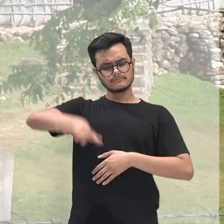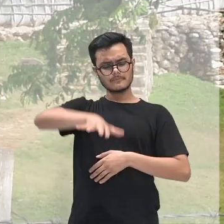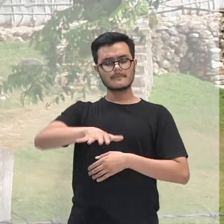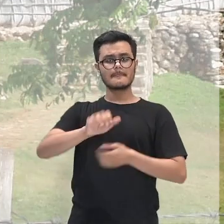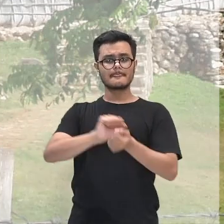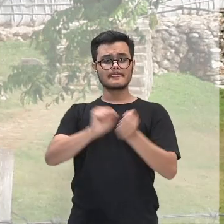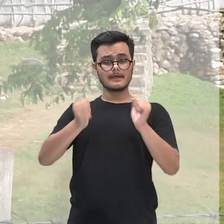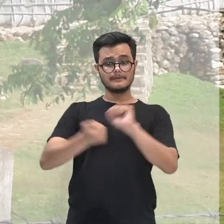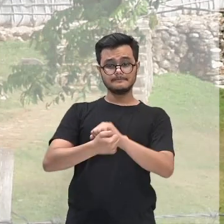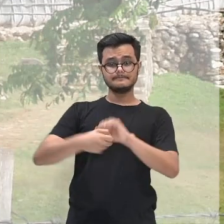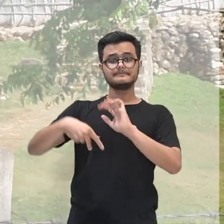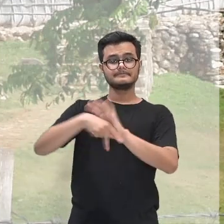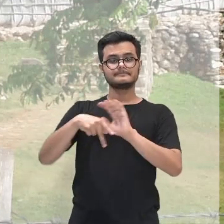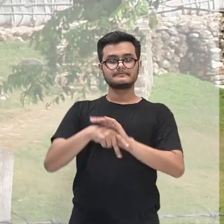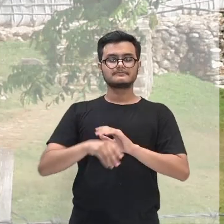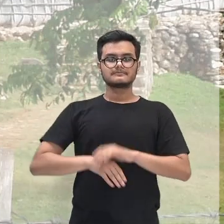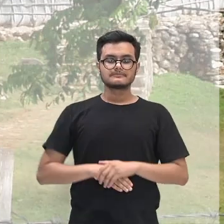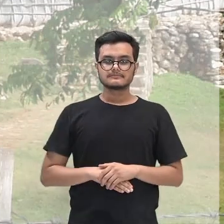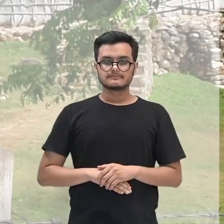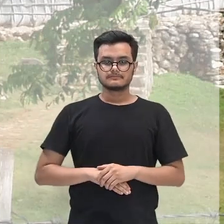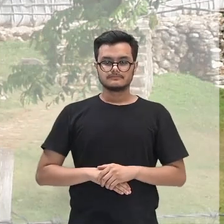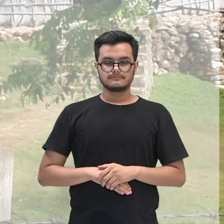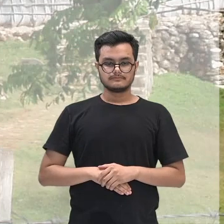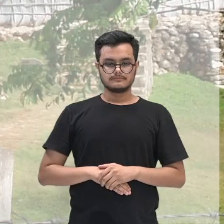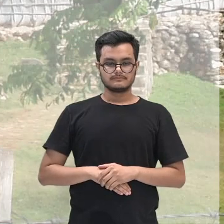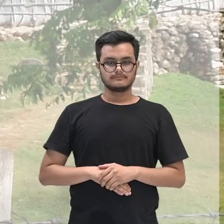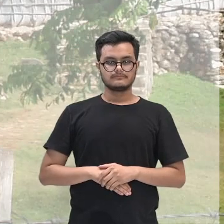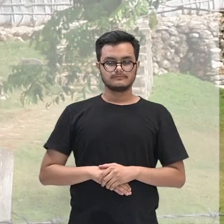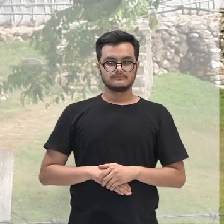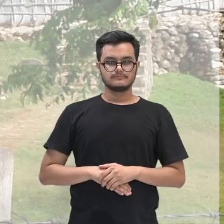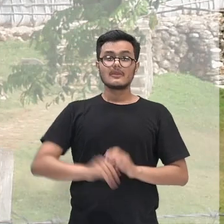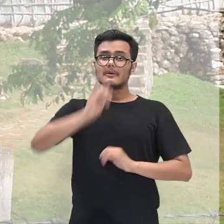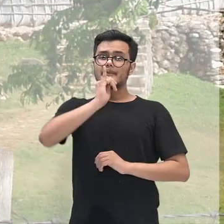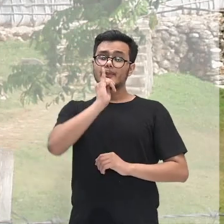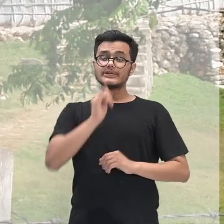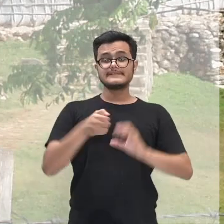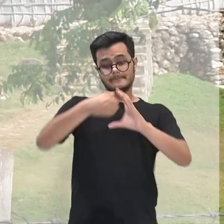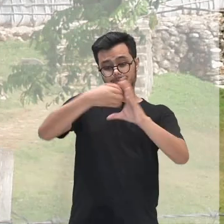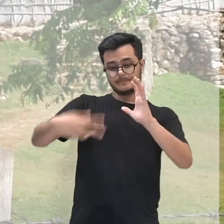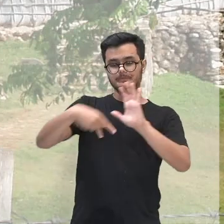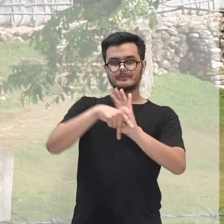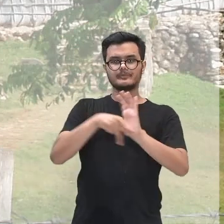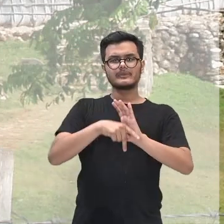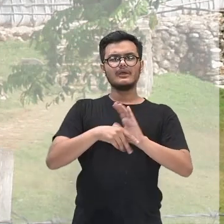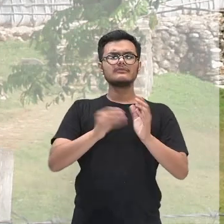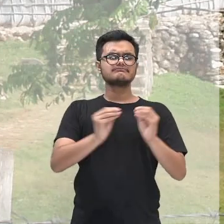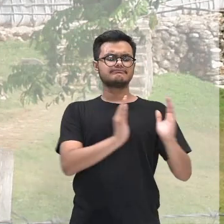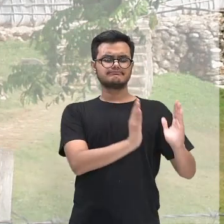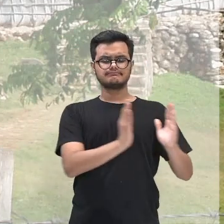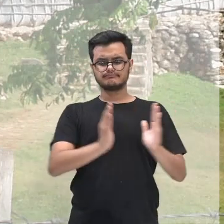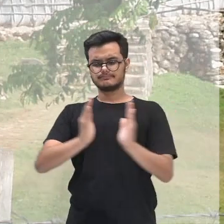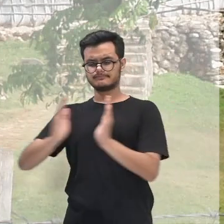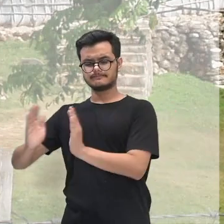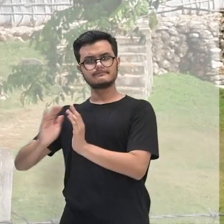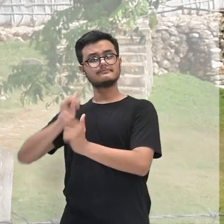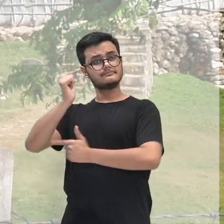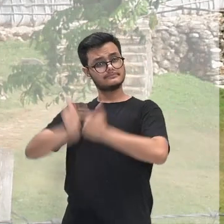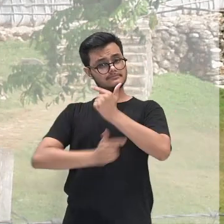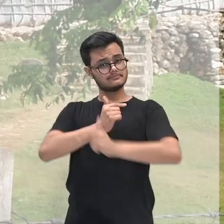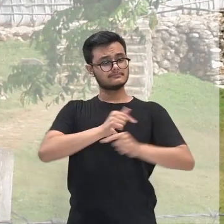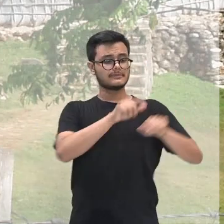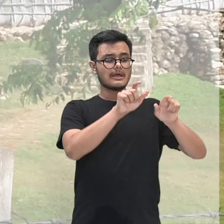aonde os cacicados complexos acabaram ali se caracterizando por uma divisão do trabalho com pessoas